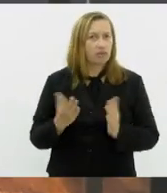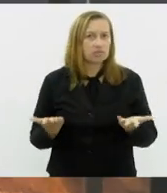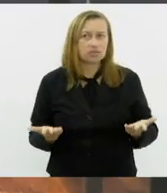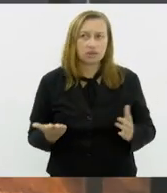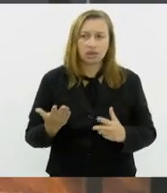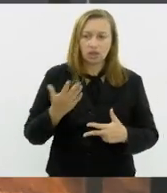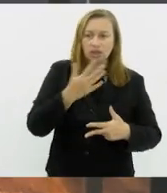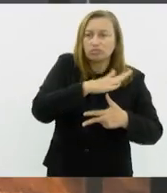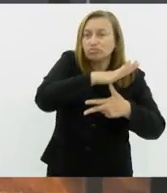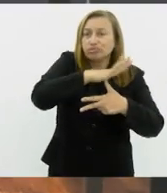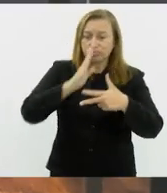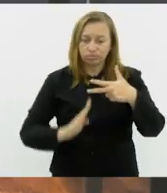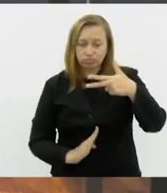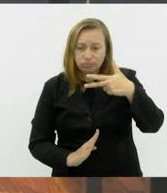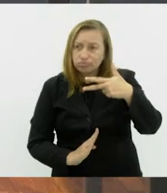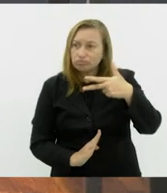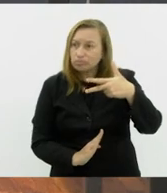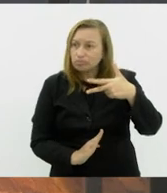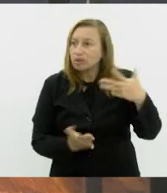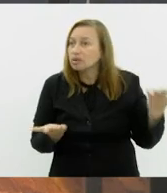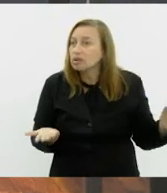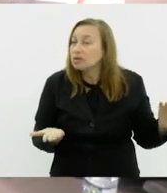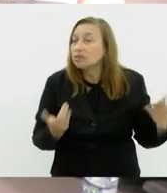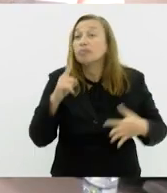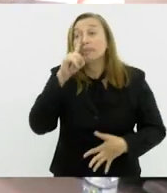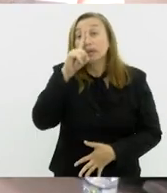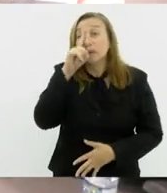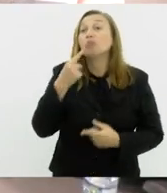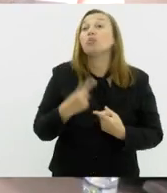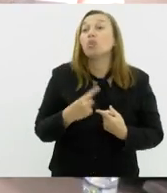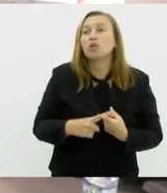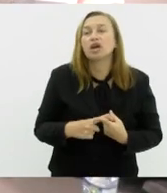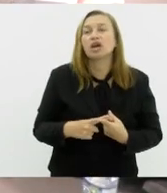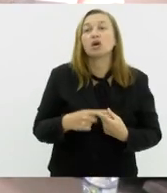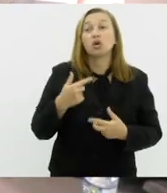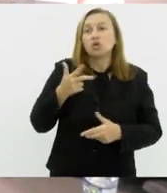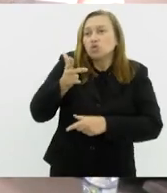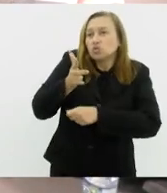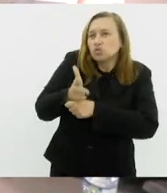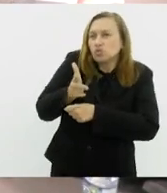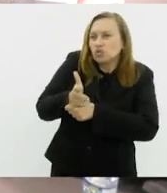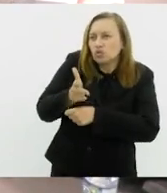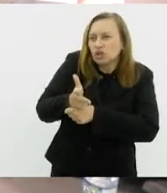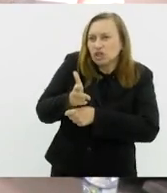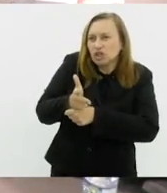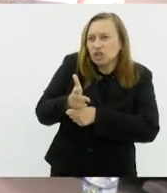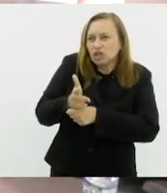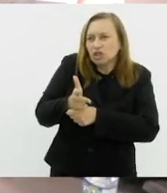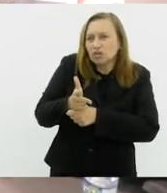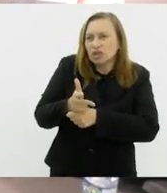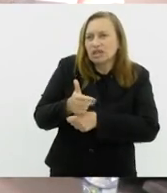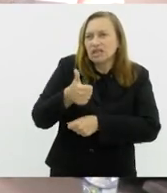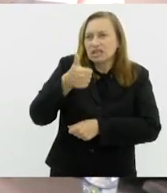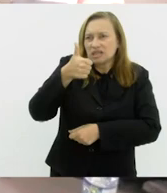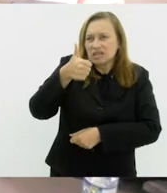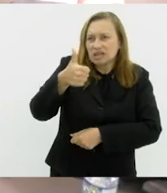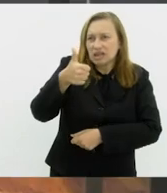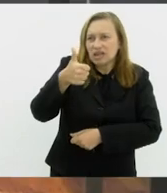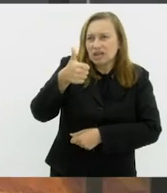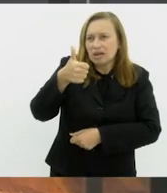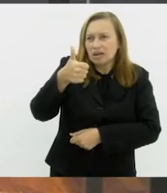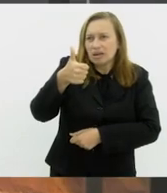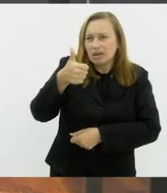está em risco. Porque, olha só, no vídeo, tem 100 metros quadrados, só vem 150 metros